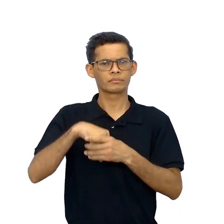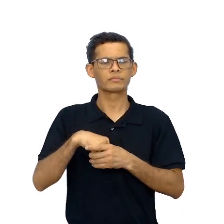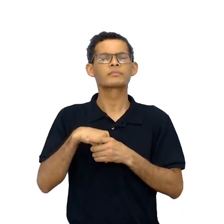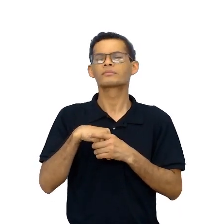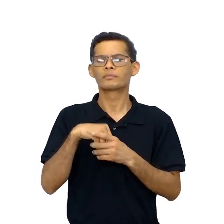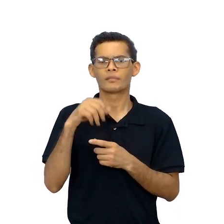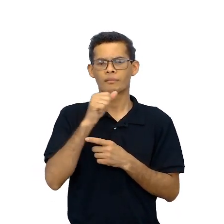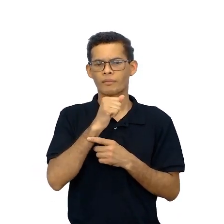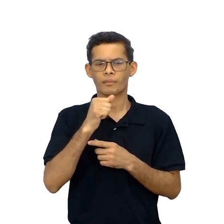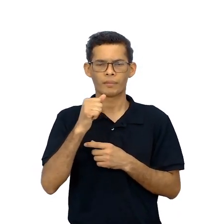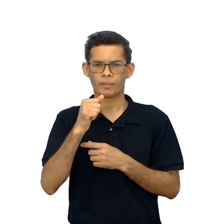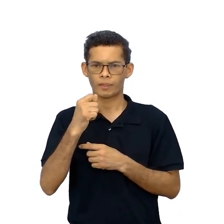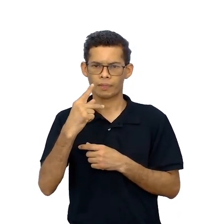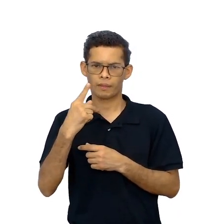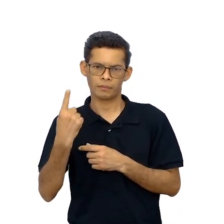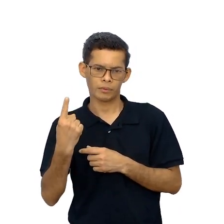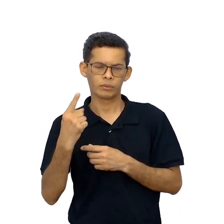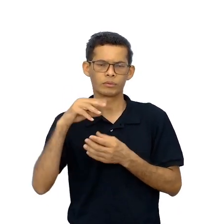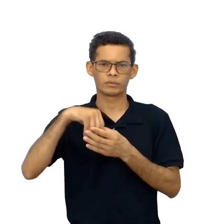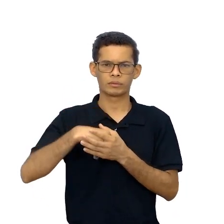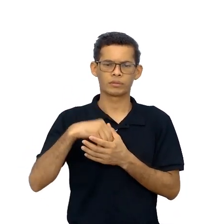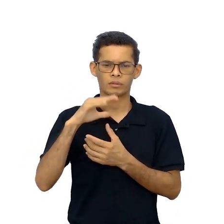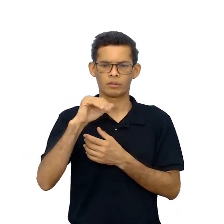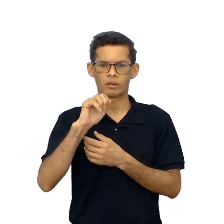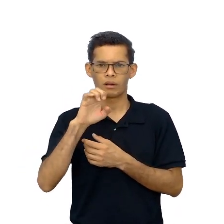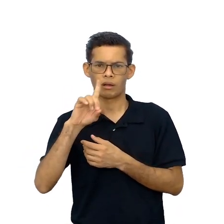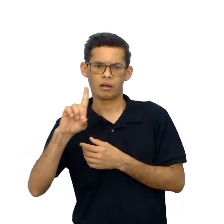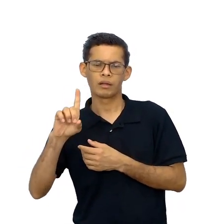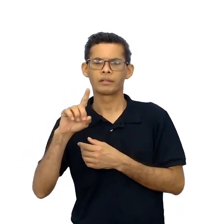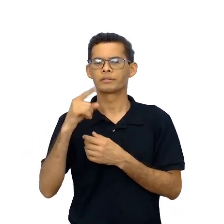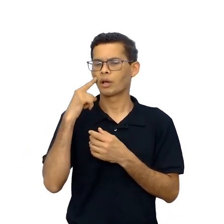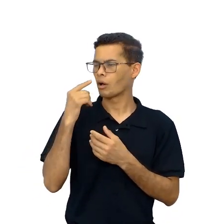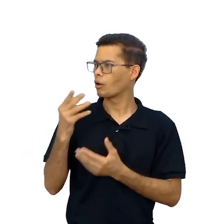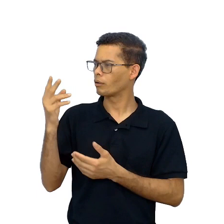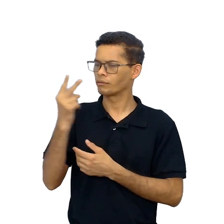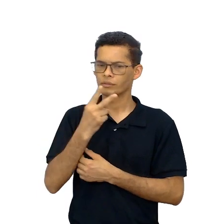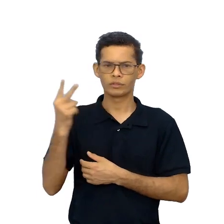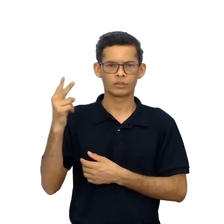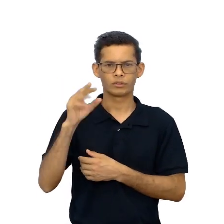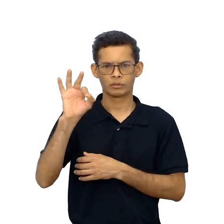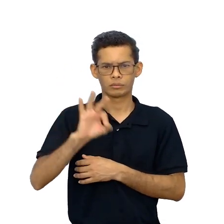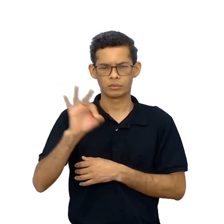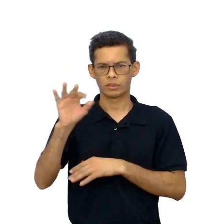CAED, só 22% também dos estudantes, eles